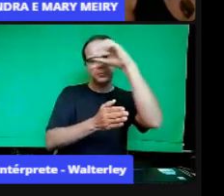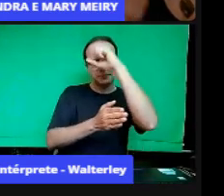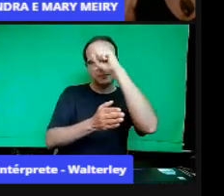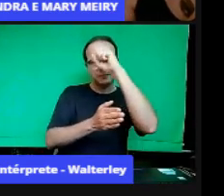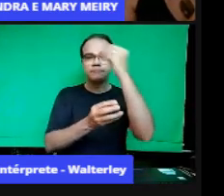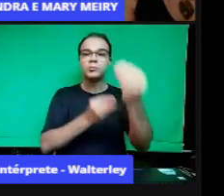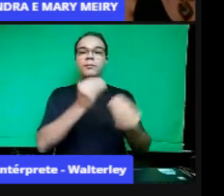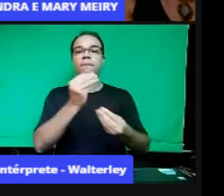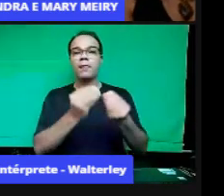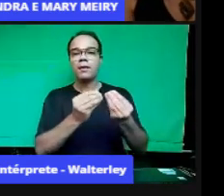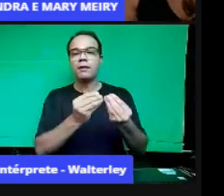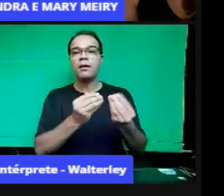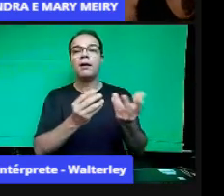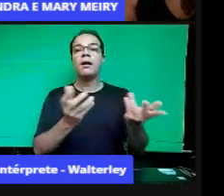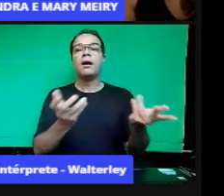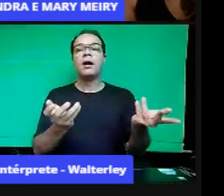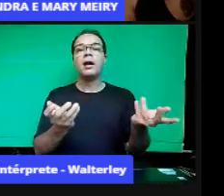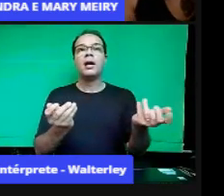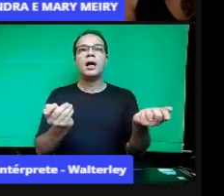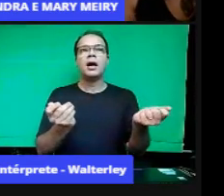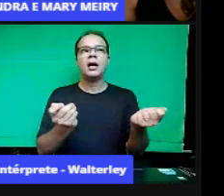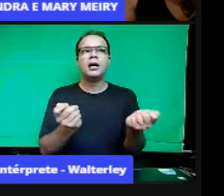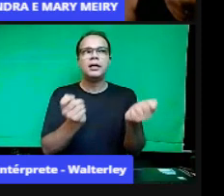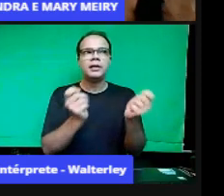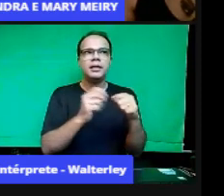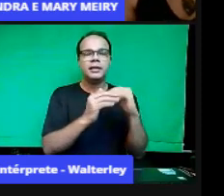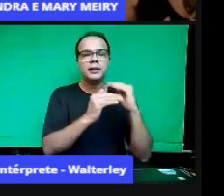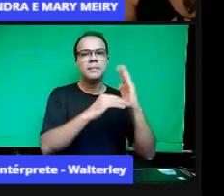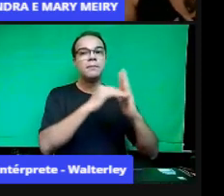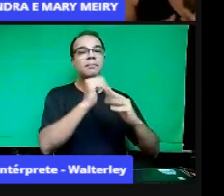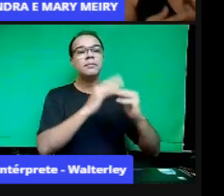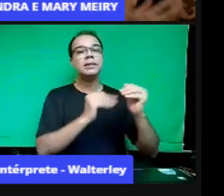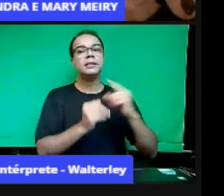o momento, ele apresenta esse nível de desenvolvimento.